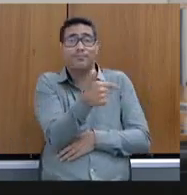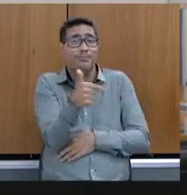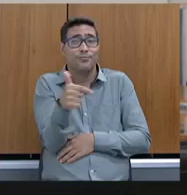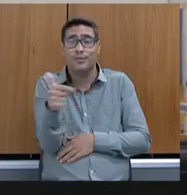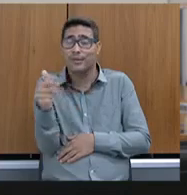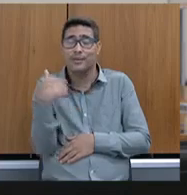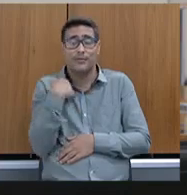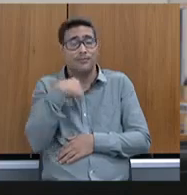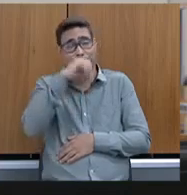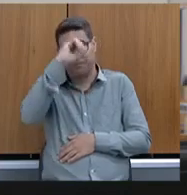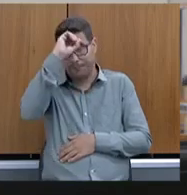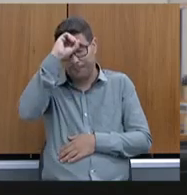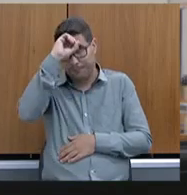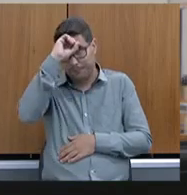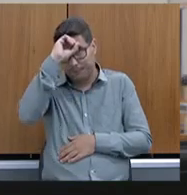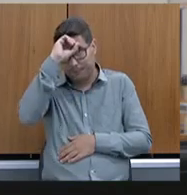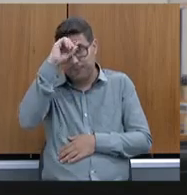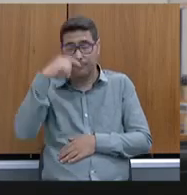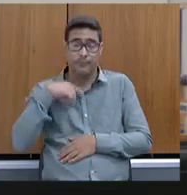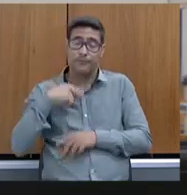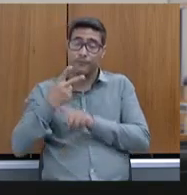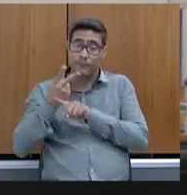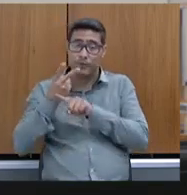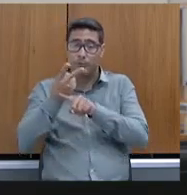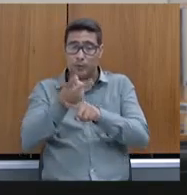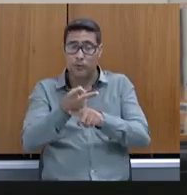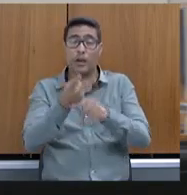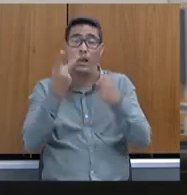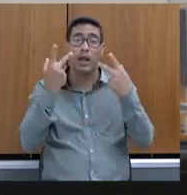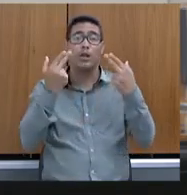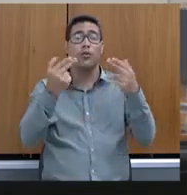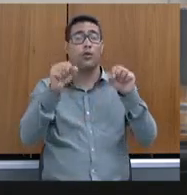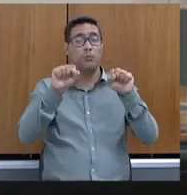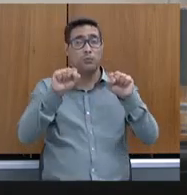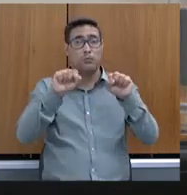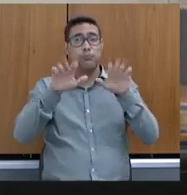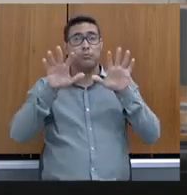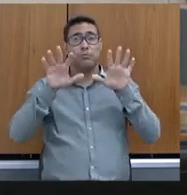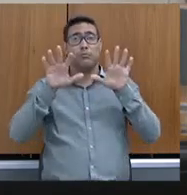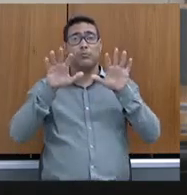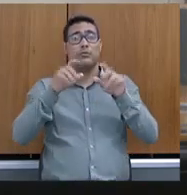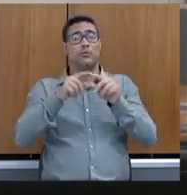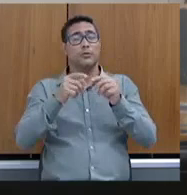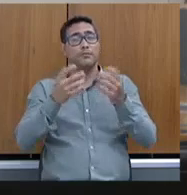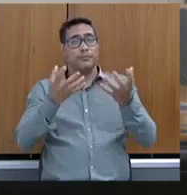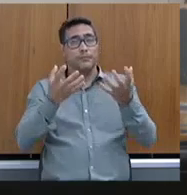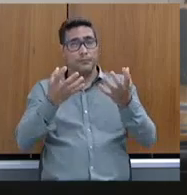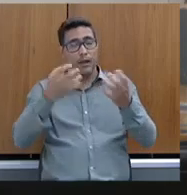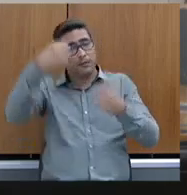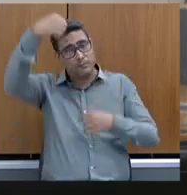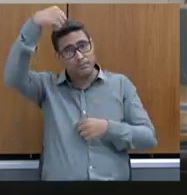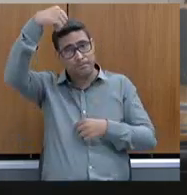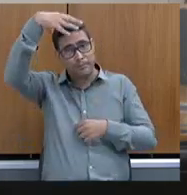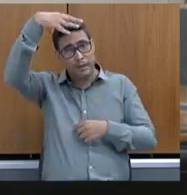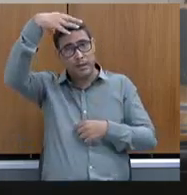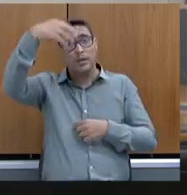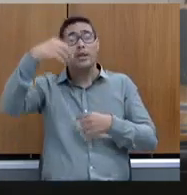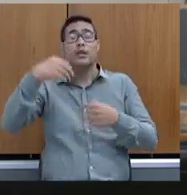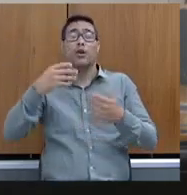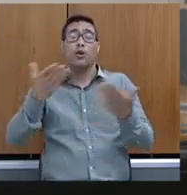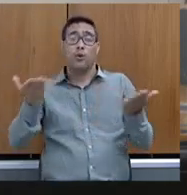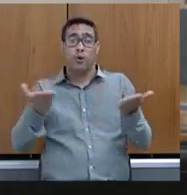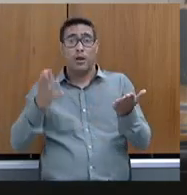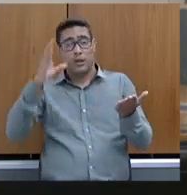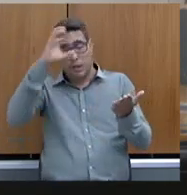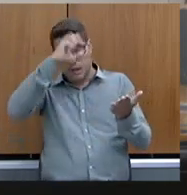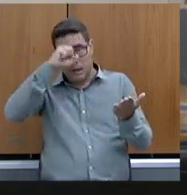estamos ali buscando uma luz no fundo do túnel e graças a Deus depois de todo esse aprendizado hoje nós temos